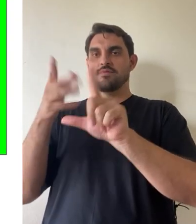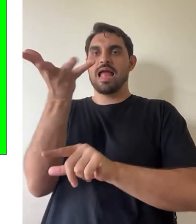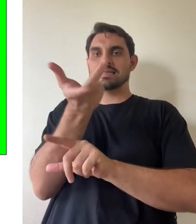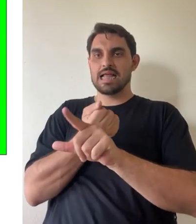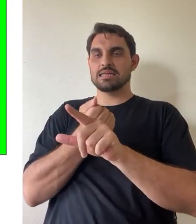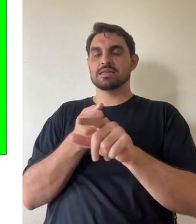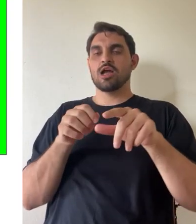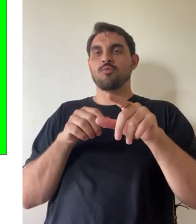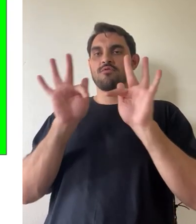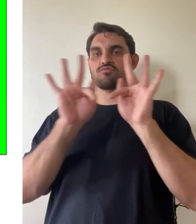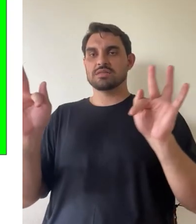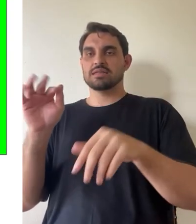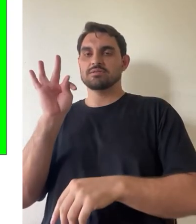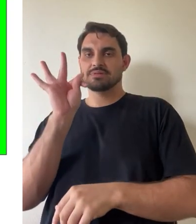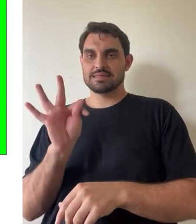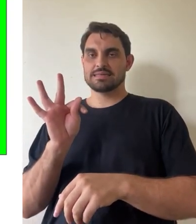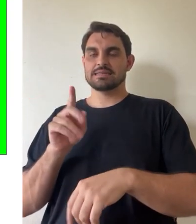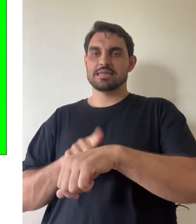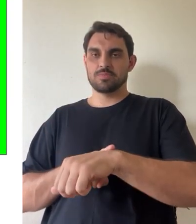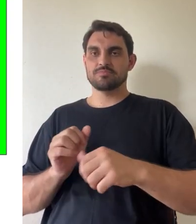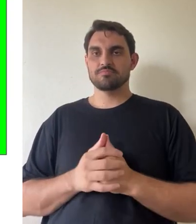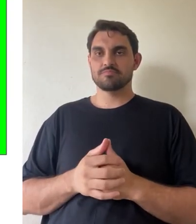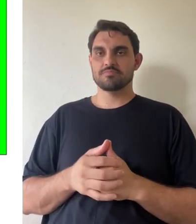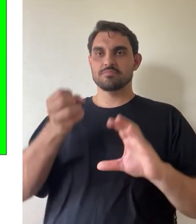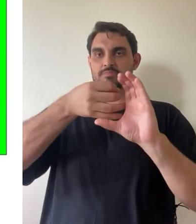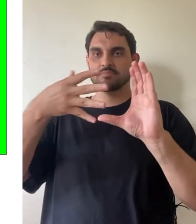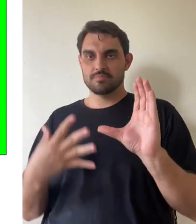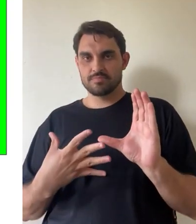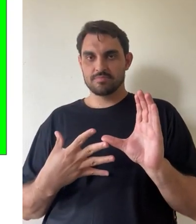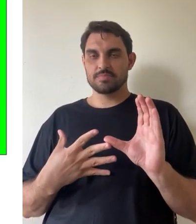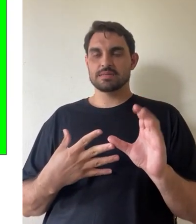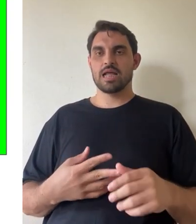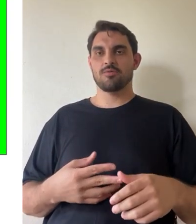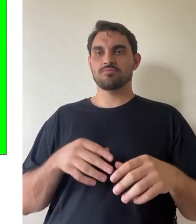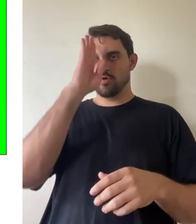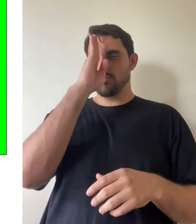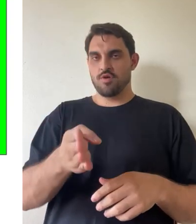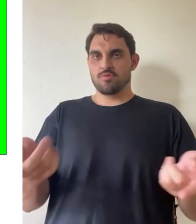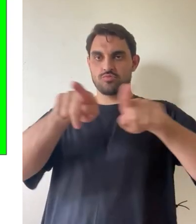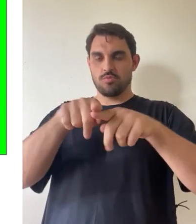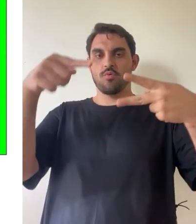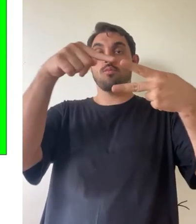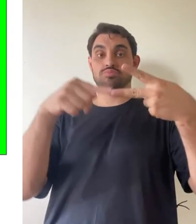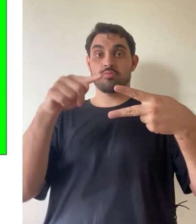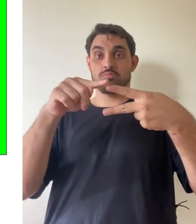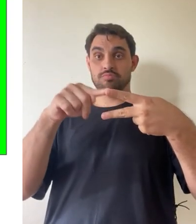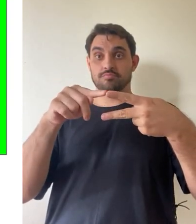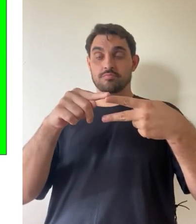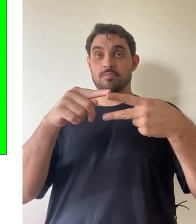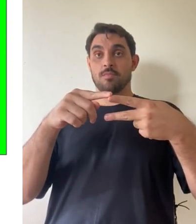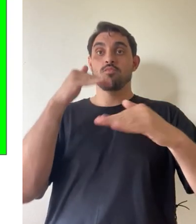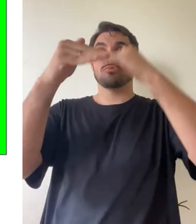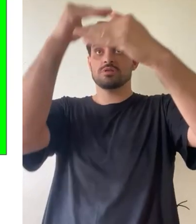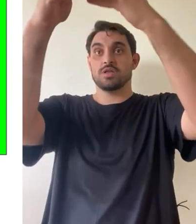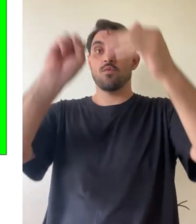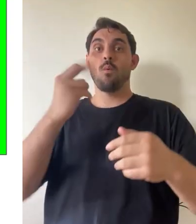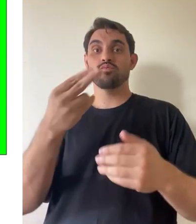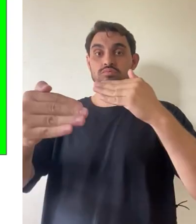simulador e testem aqui, né? Para outros valores de posição, outros valores de velocidade e